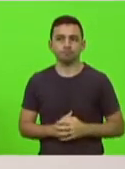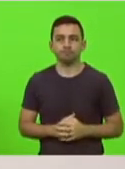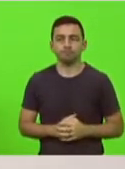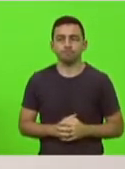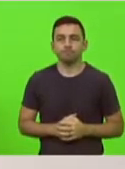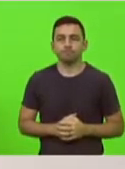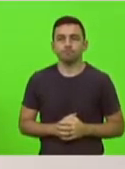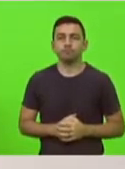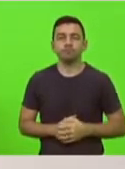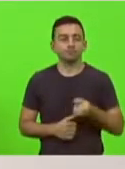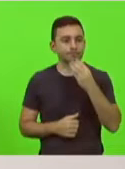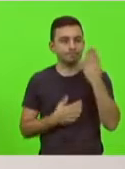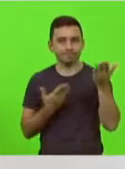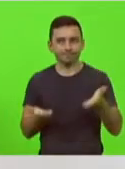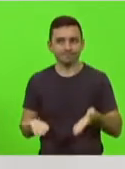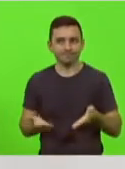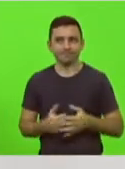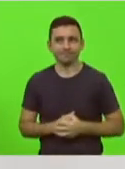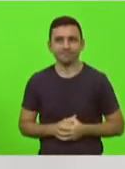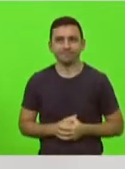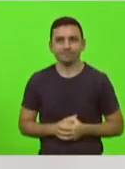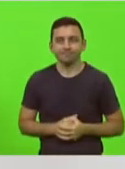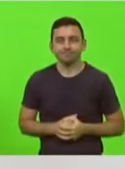Seja bem-vindo, senhor prefeito.